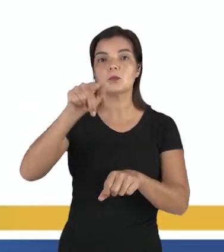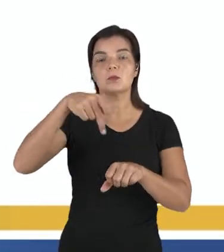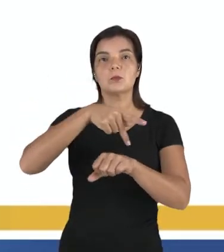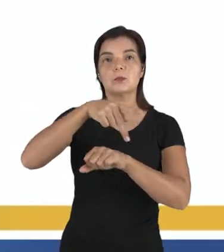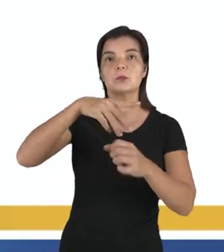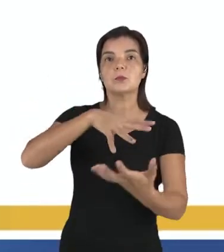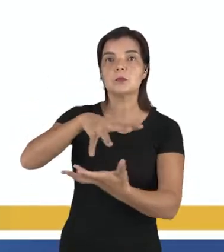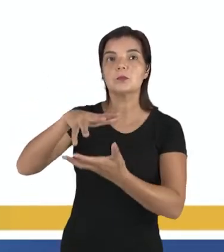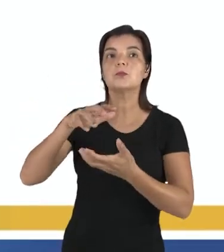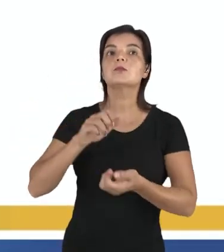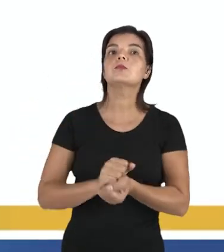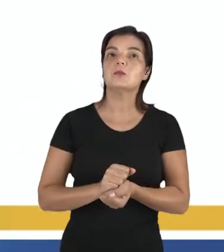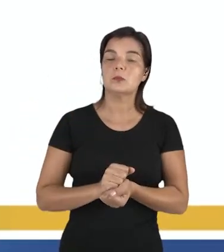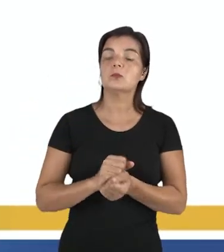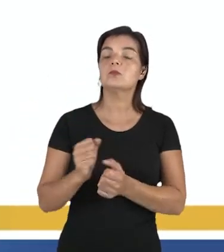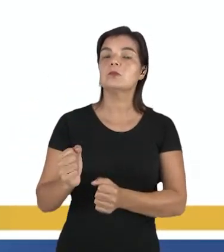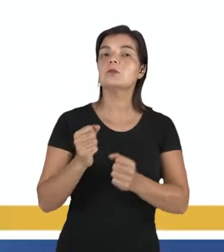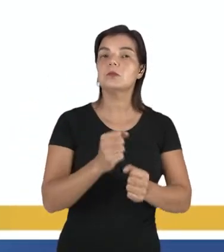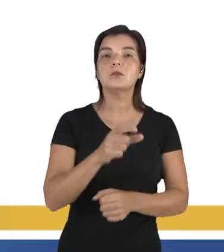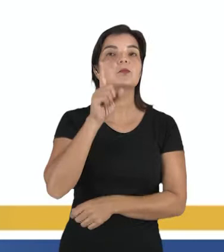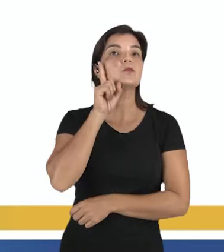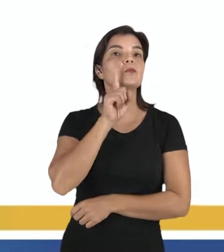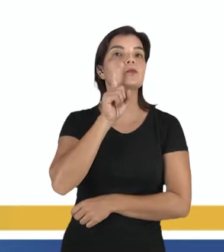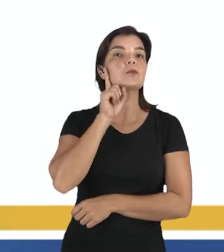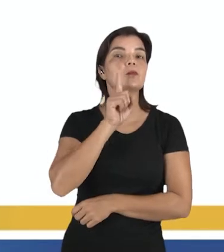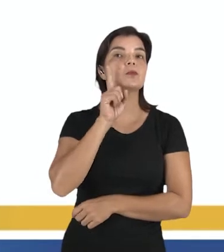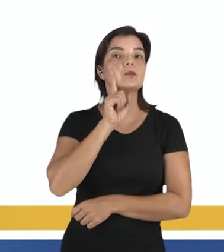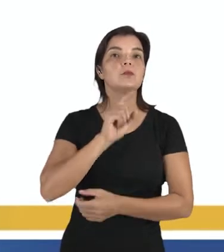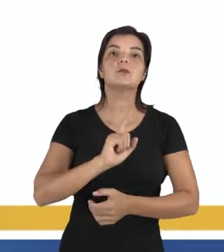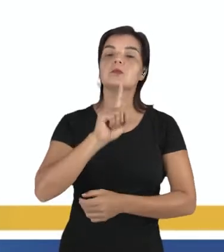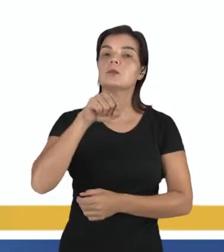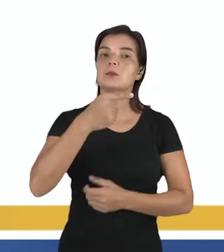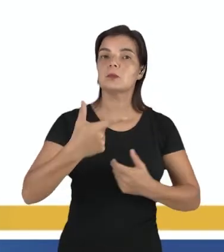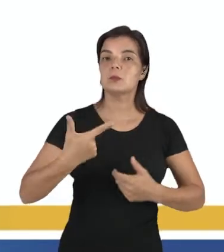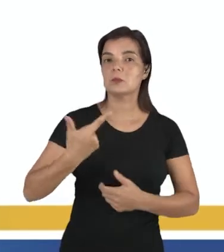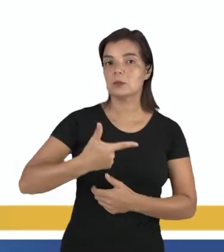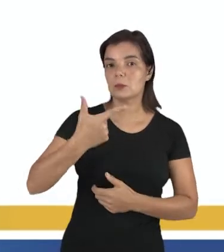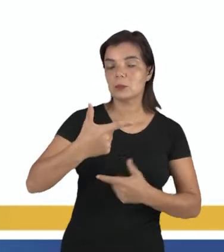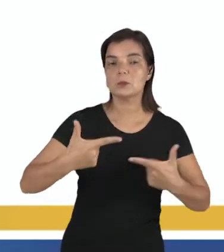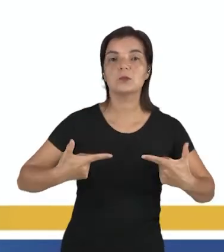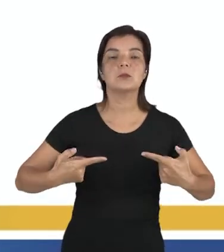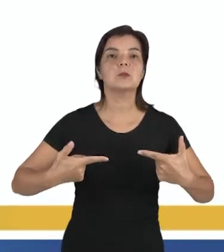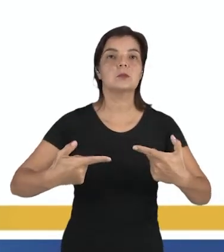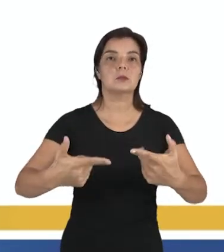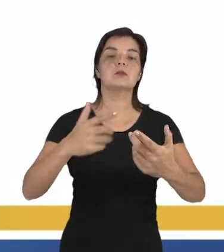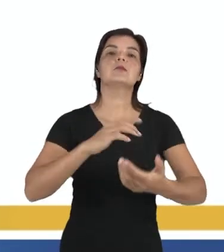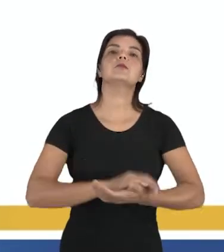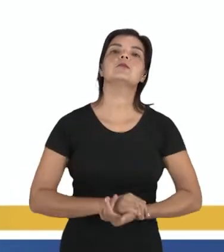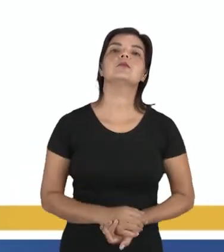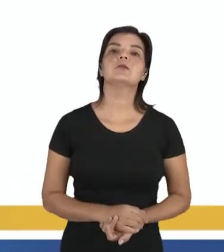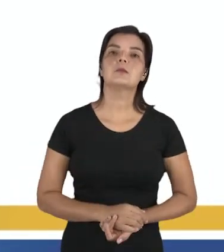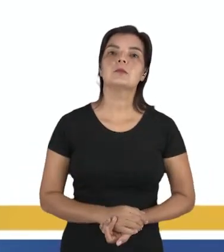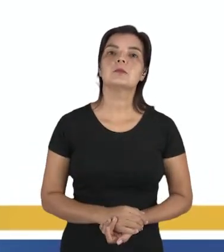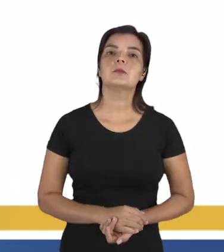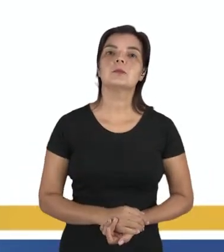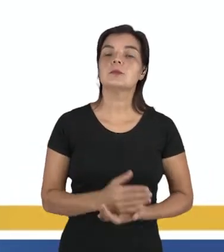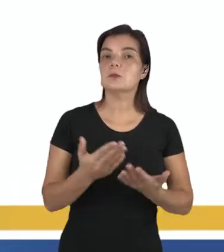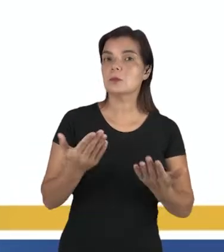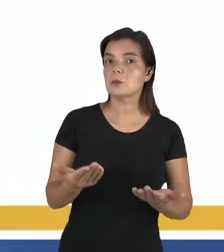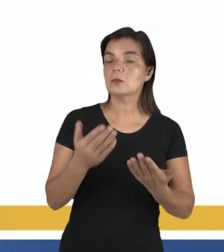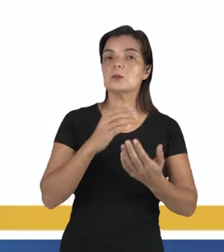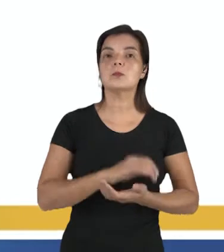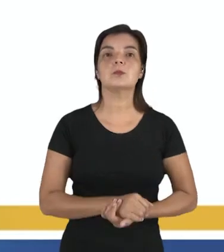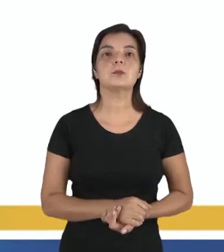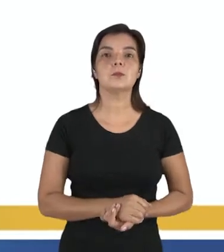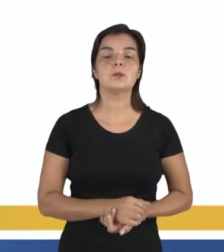ao restante dos países do mundo estão as imposições norte-americanas após a Segunda Guerra Mundial.